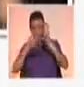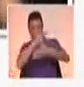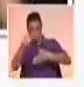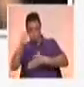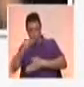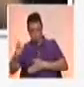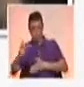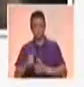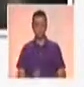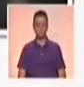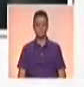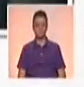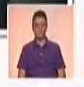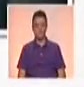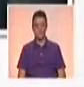serralves.pt.